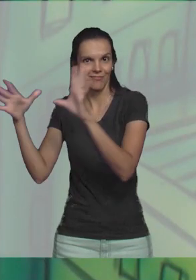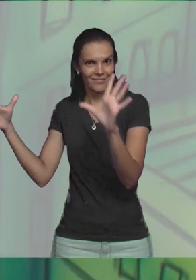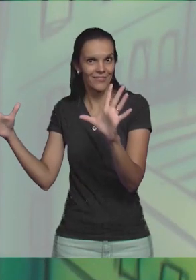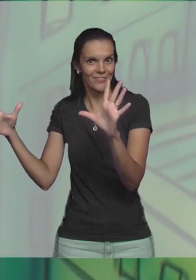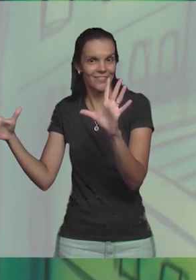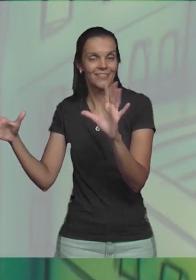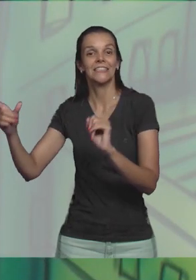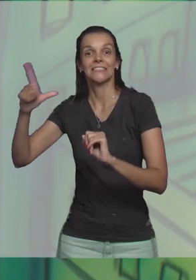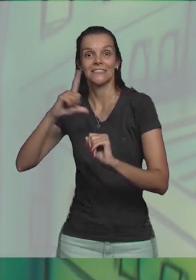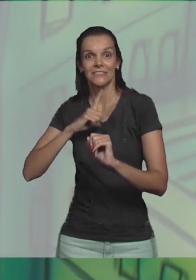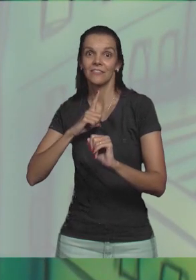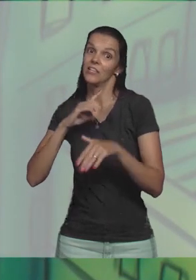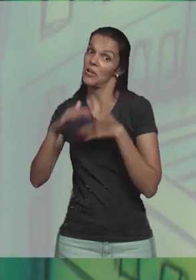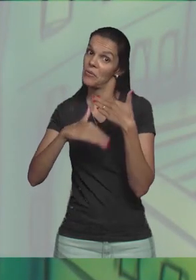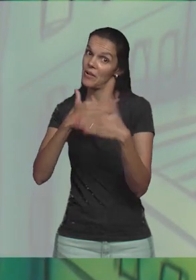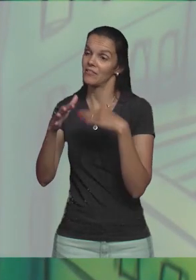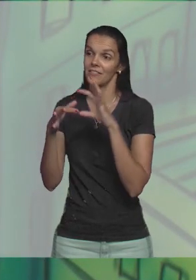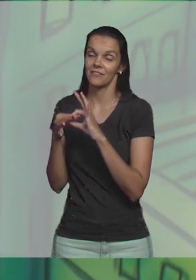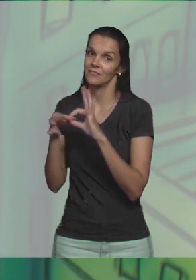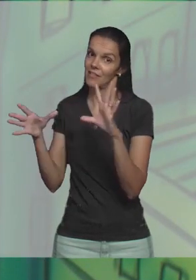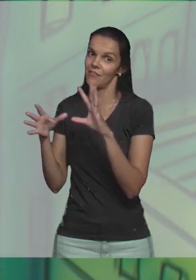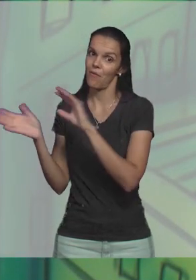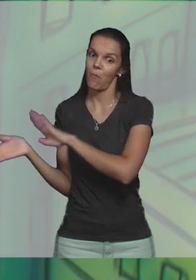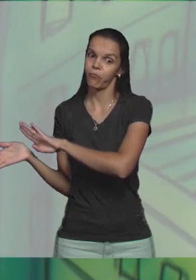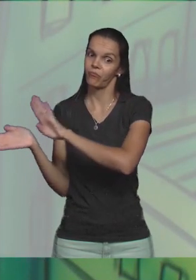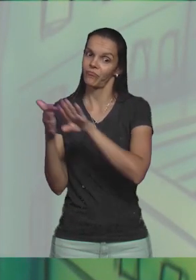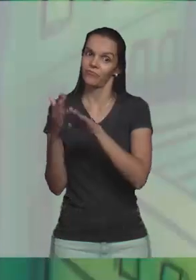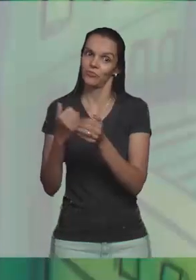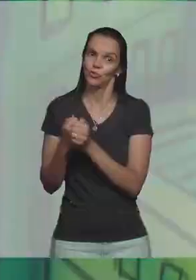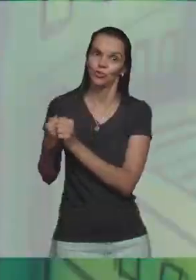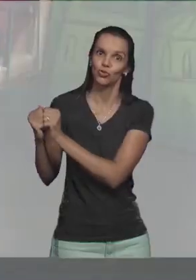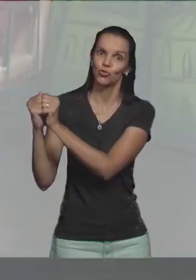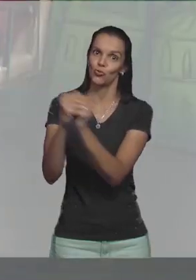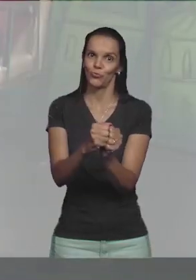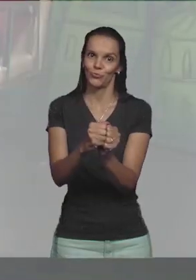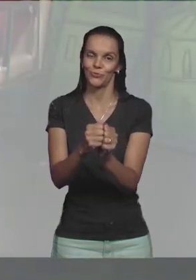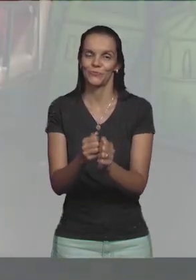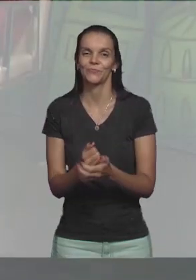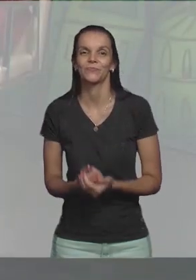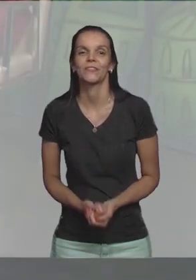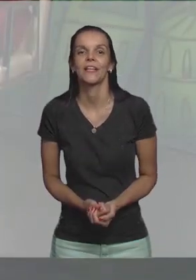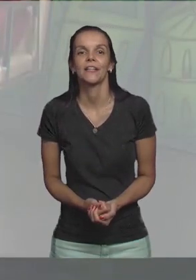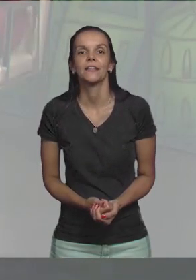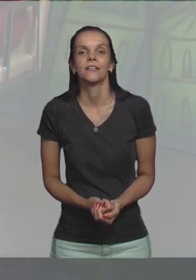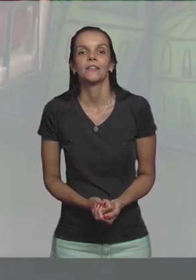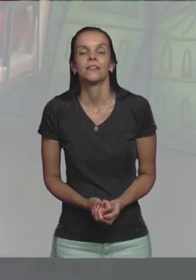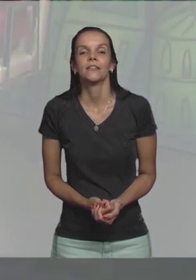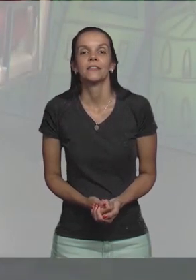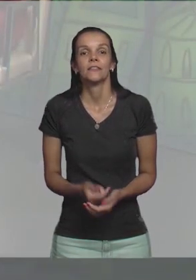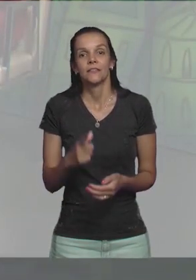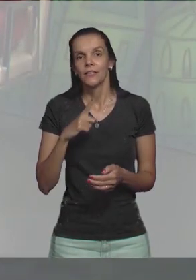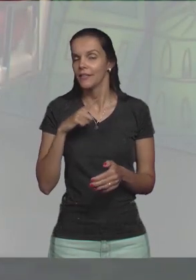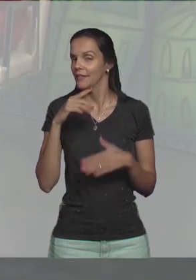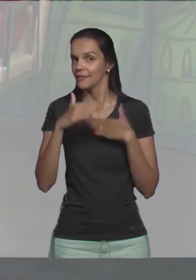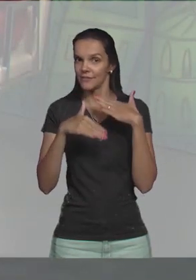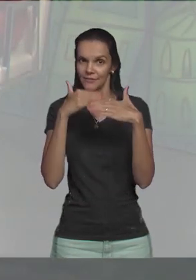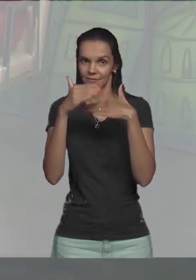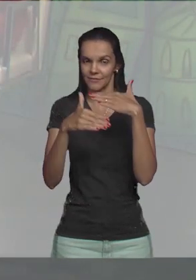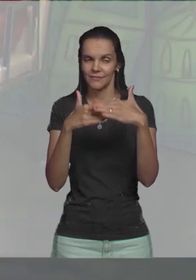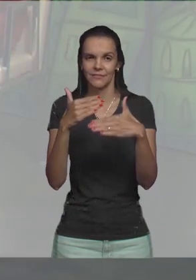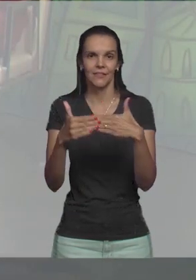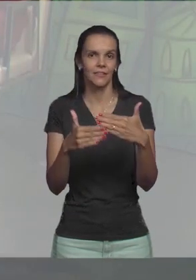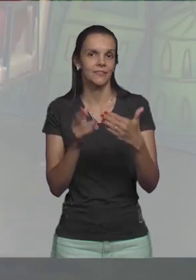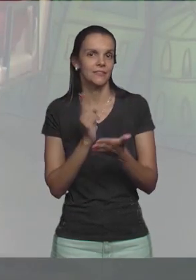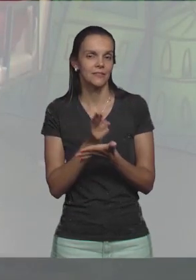processo assim de que para se livrar dos negros. Né? A gente tem o mesmo processo em qualquer questão que